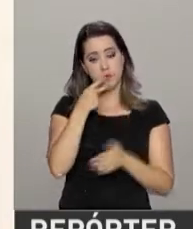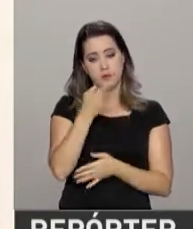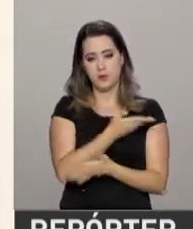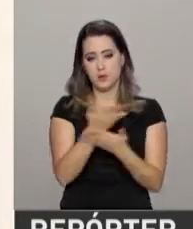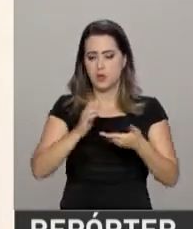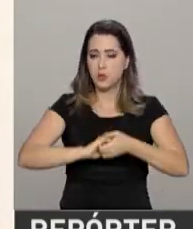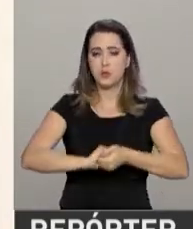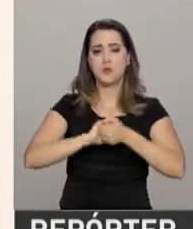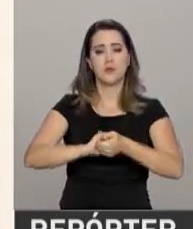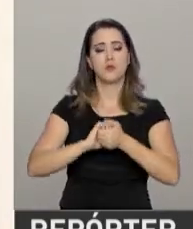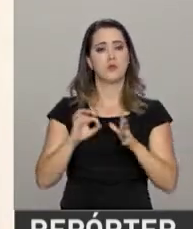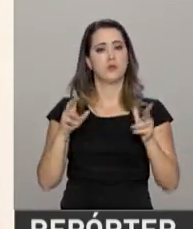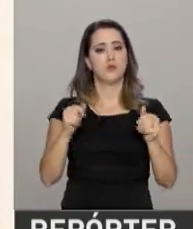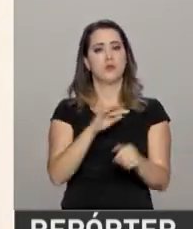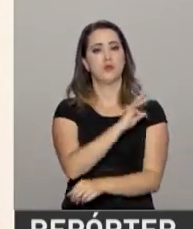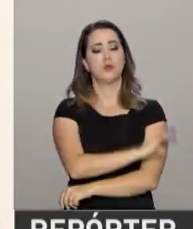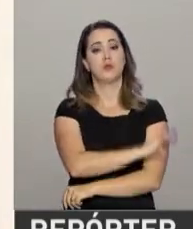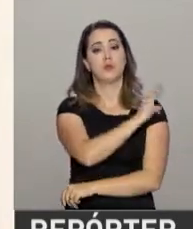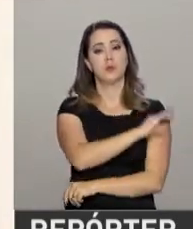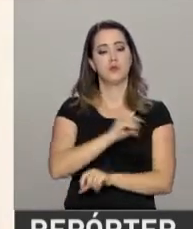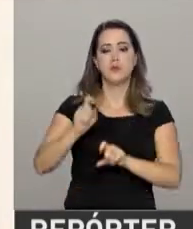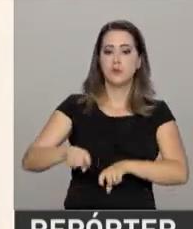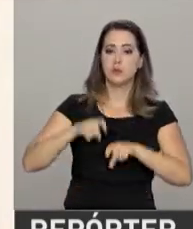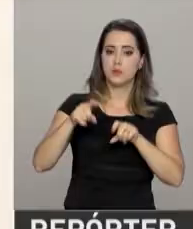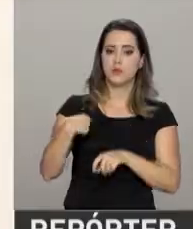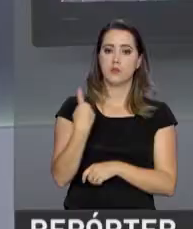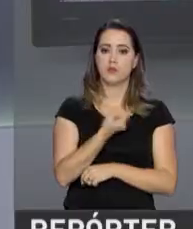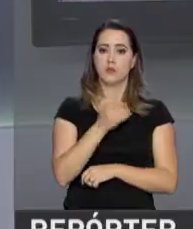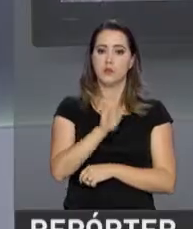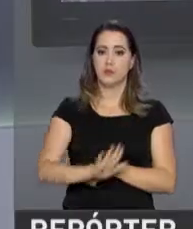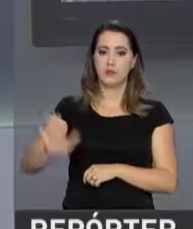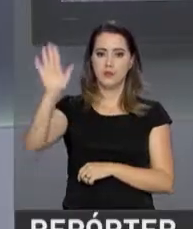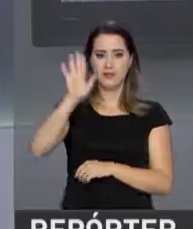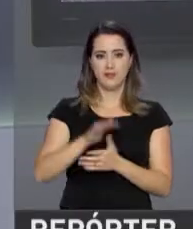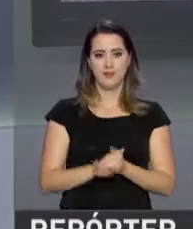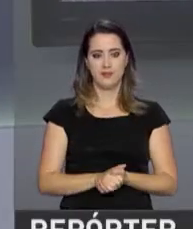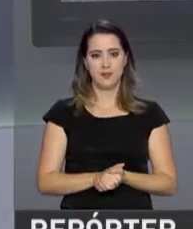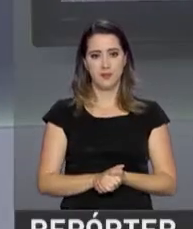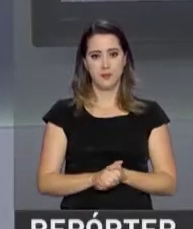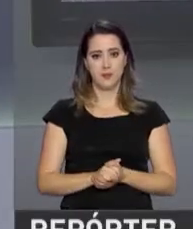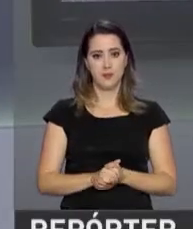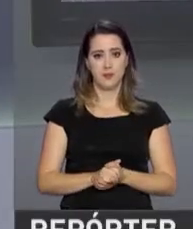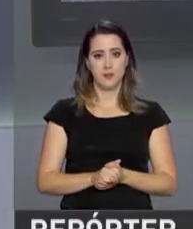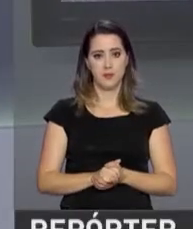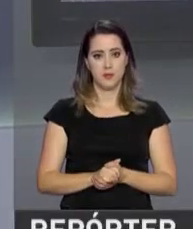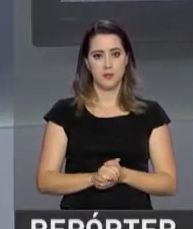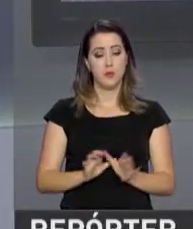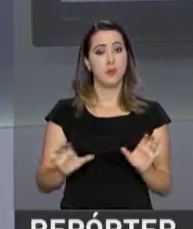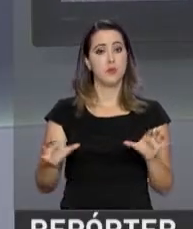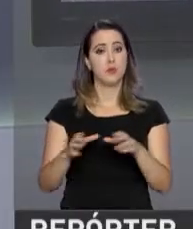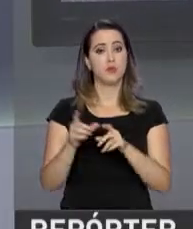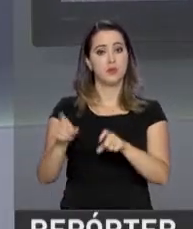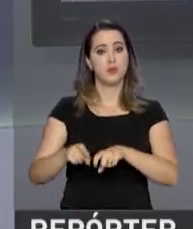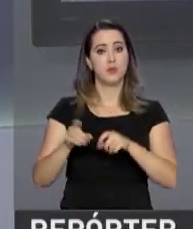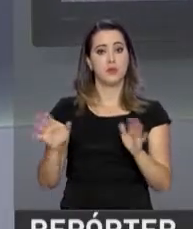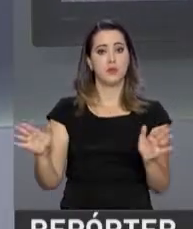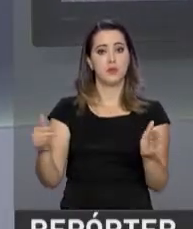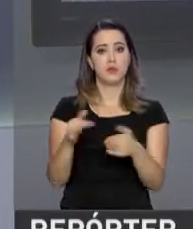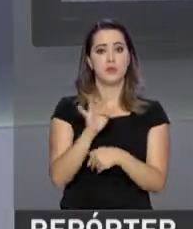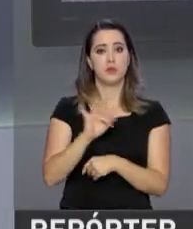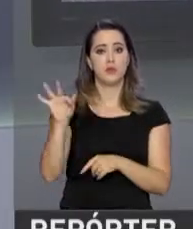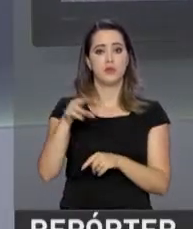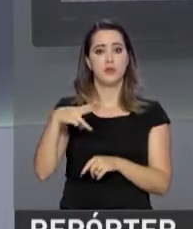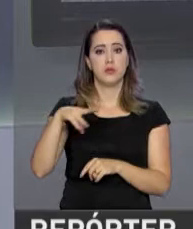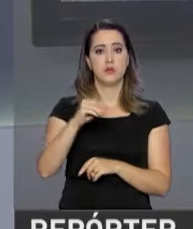momento complementar os técnicos agrícolas no nosso país a arrecadação federal no mês de março foi